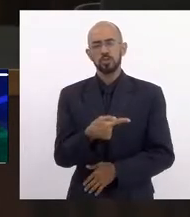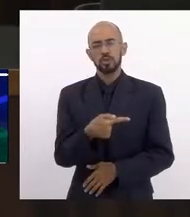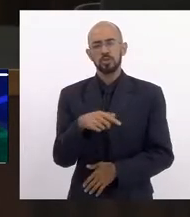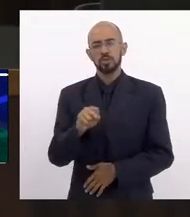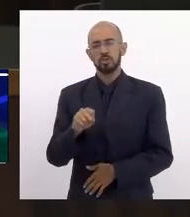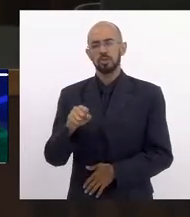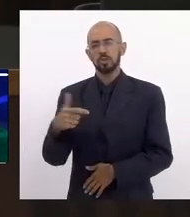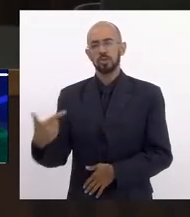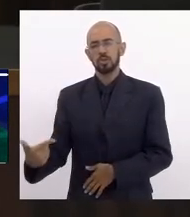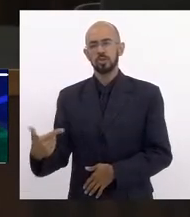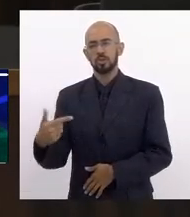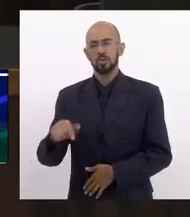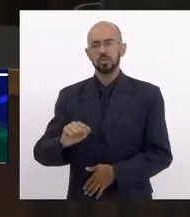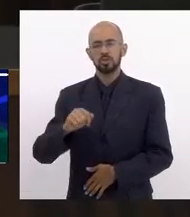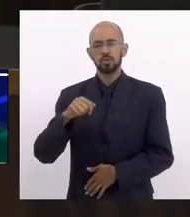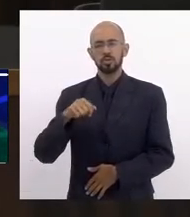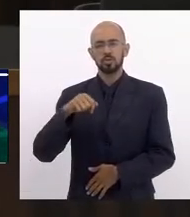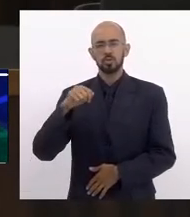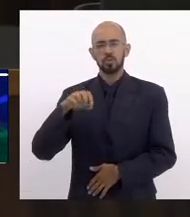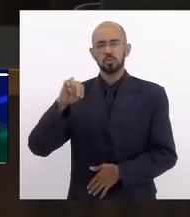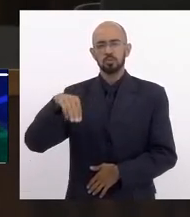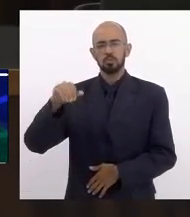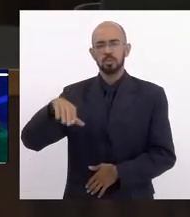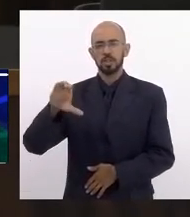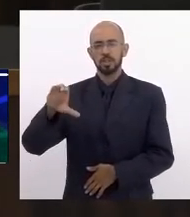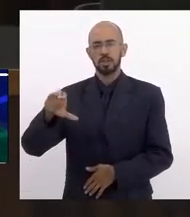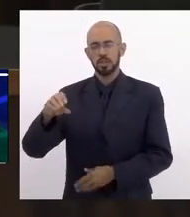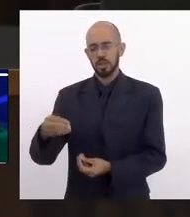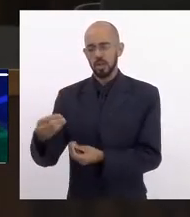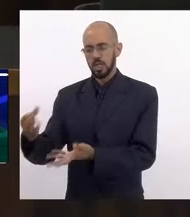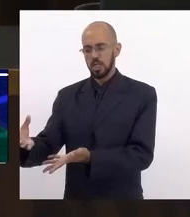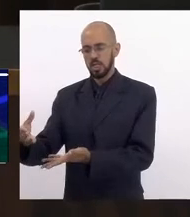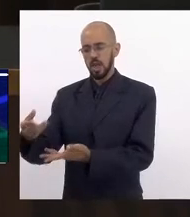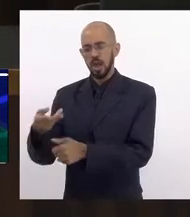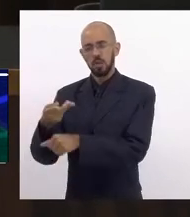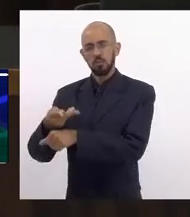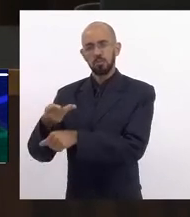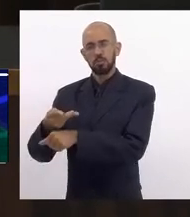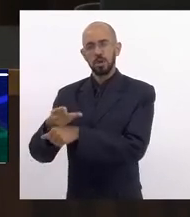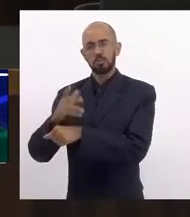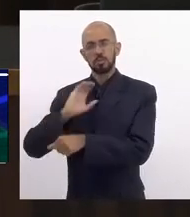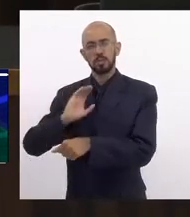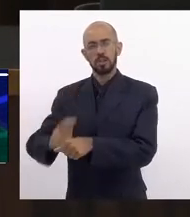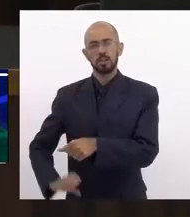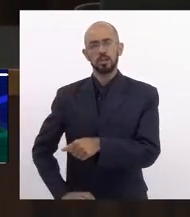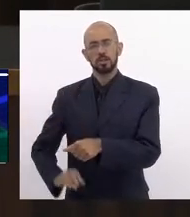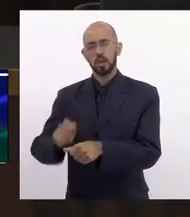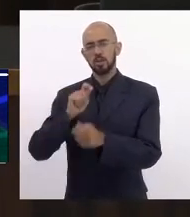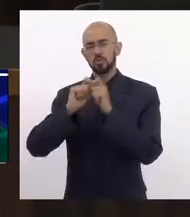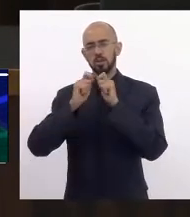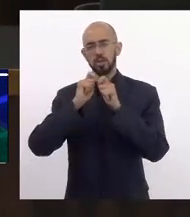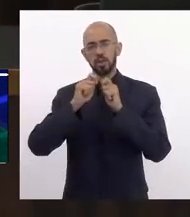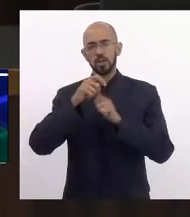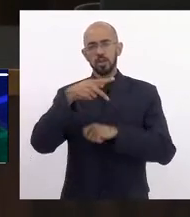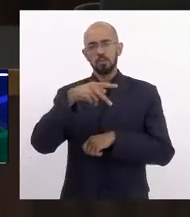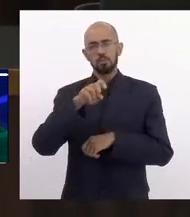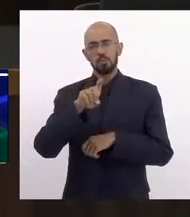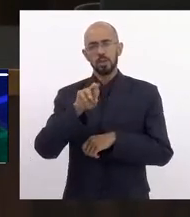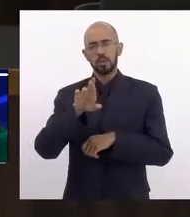782/2021, de autoria do deputado Carlos Mink, que concede o prêmio Cidadania, Direito e Respeito à Diversidade ao jornalista Pedro